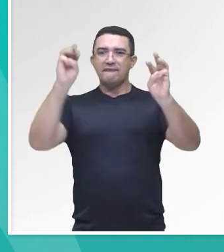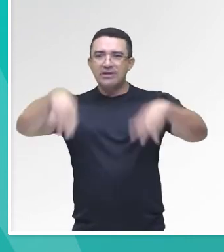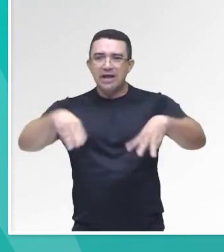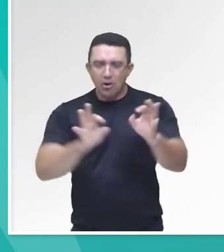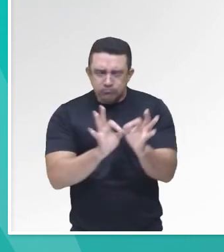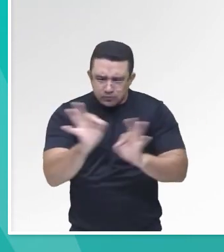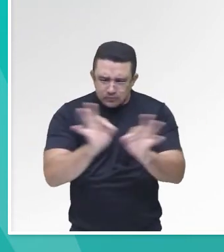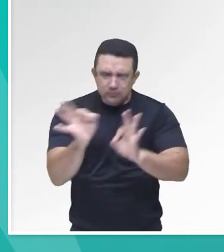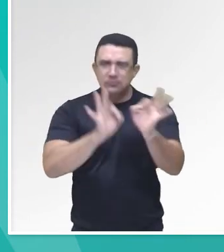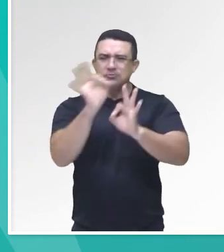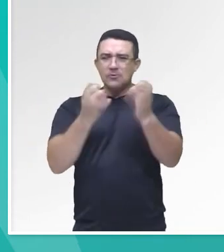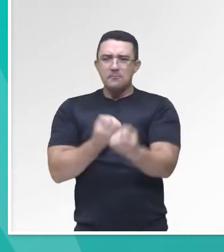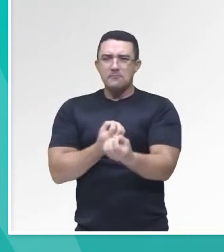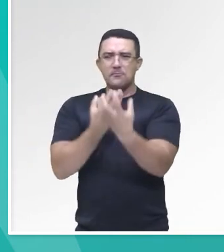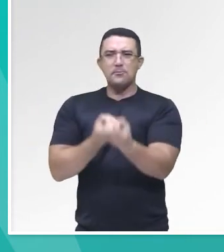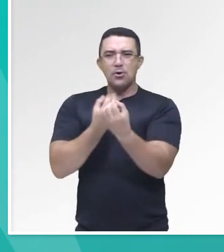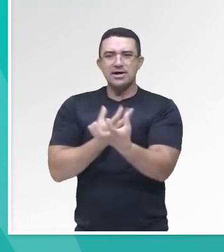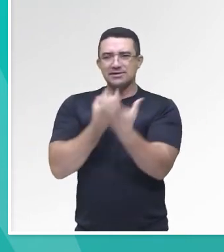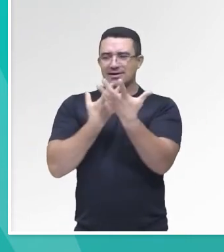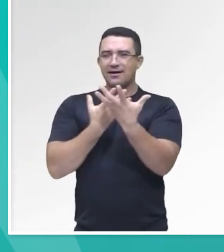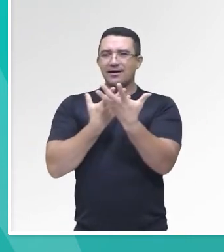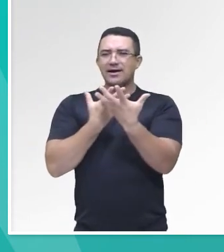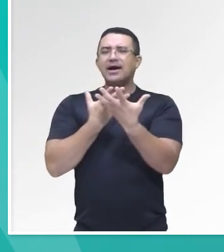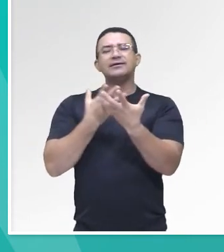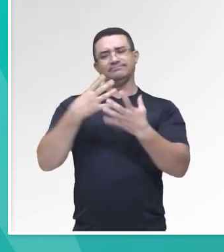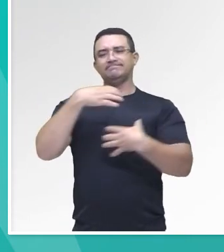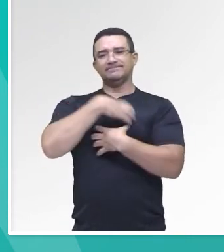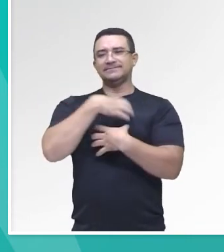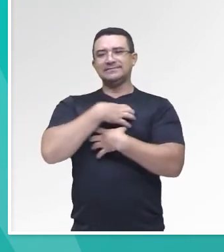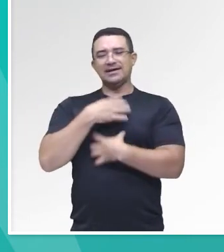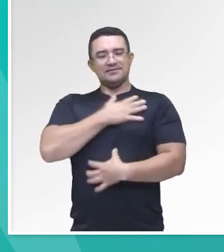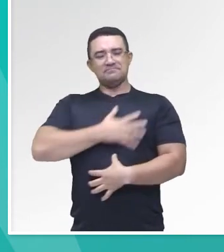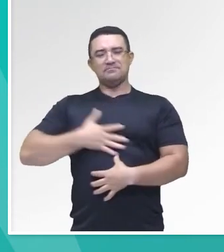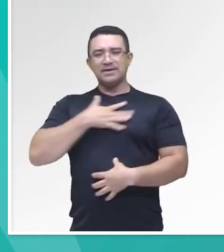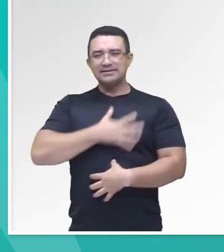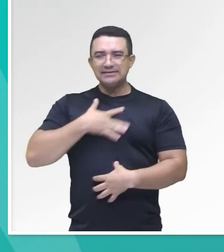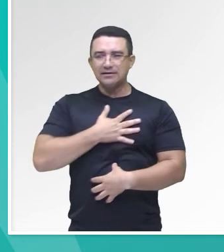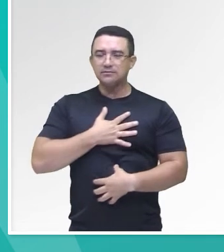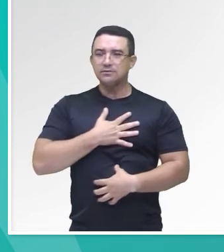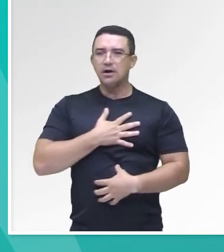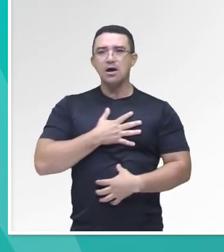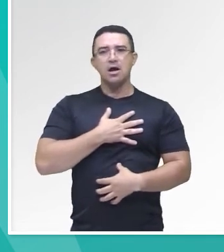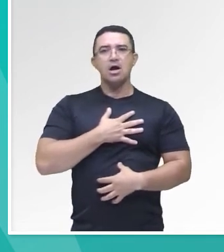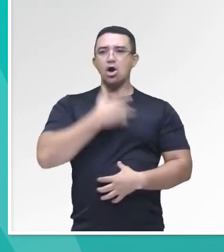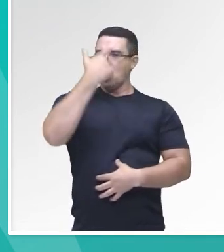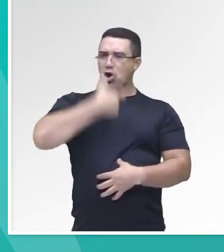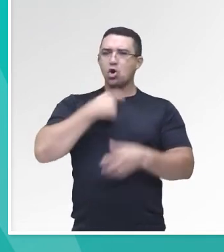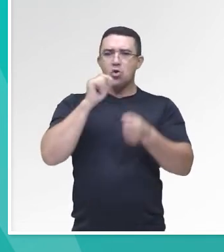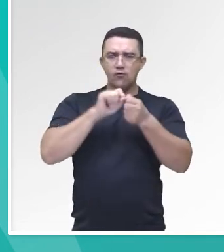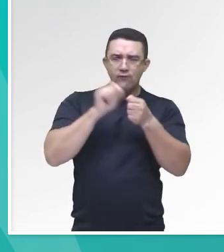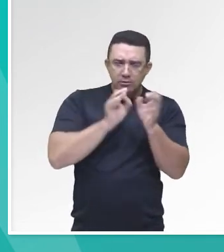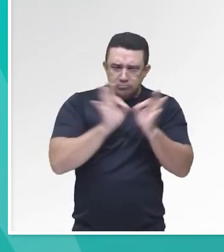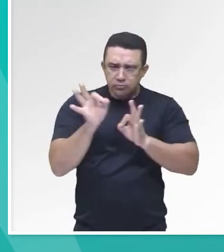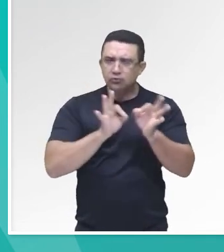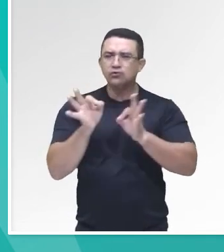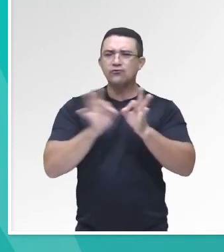ele terminar de construir esse poema, né? Então, ele diz, eu faço versos como quem